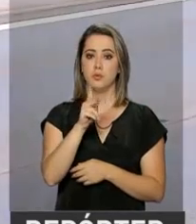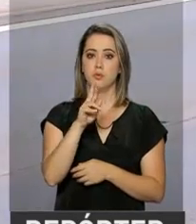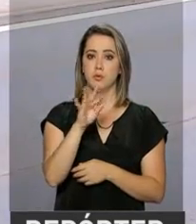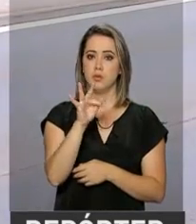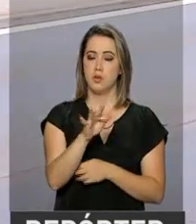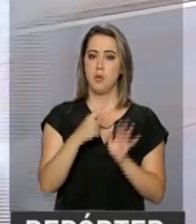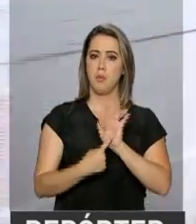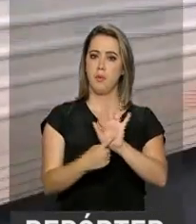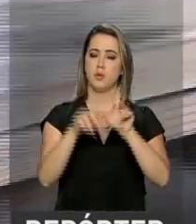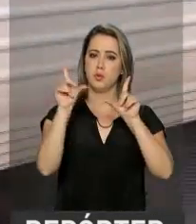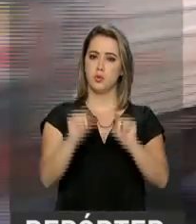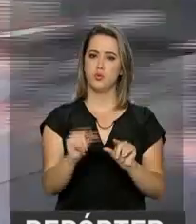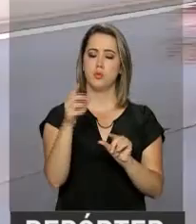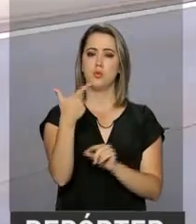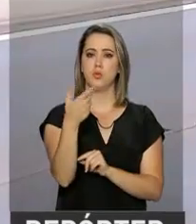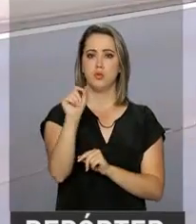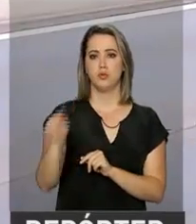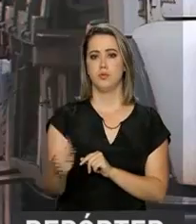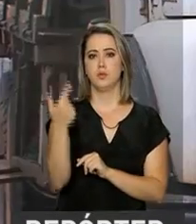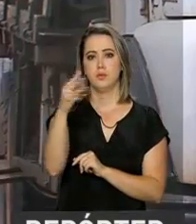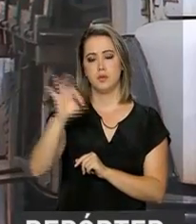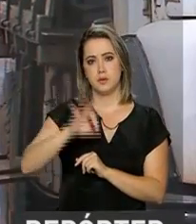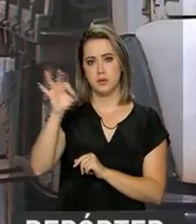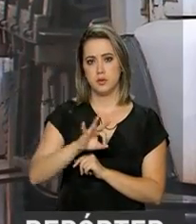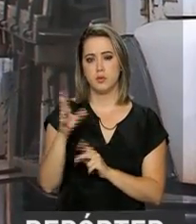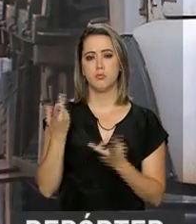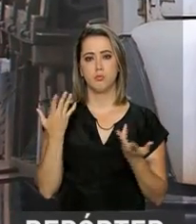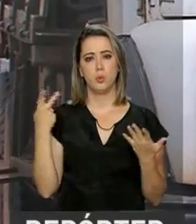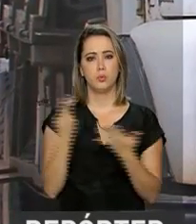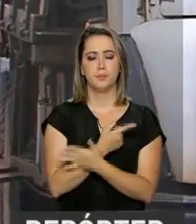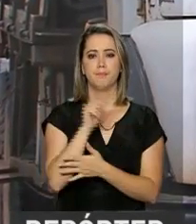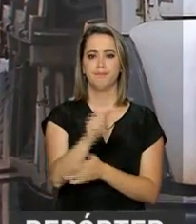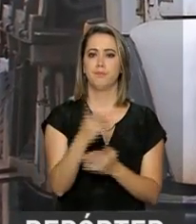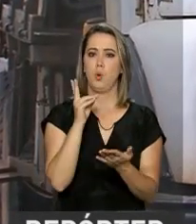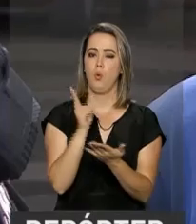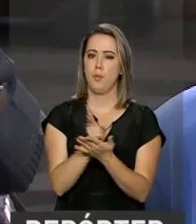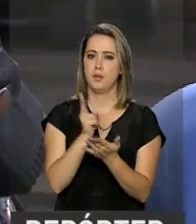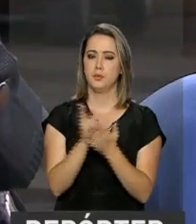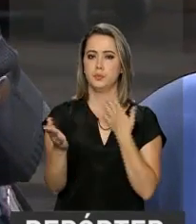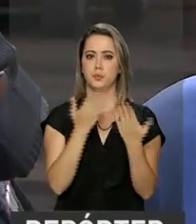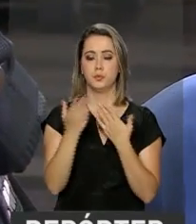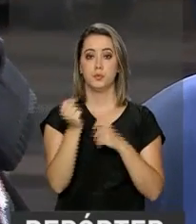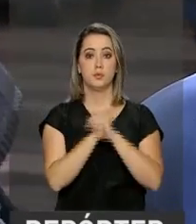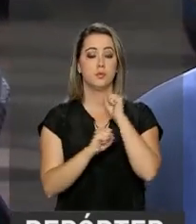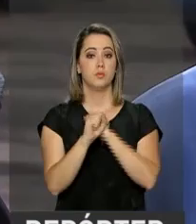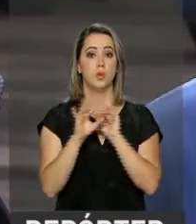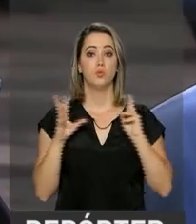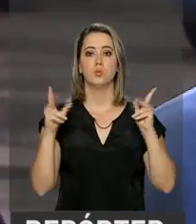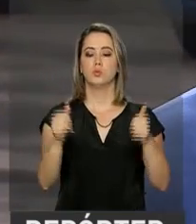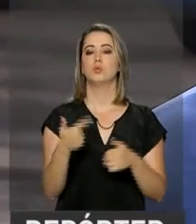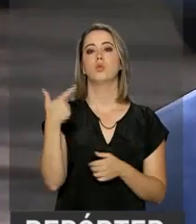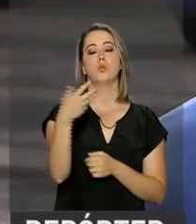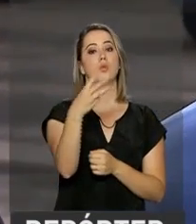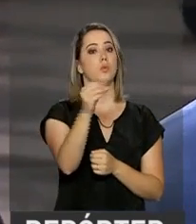uma redução de 20,7 nos acidentes graves em comparação com o mesmo feriado do ano passado ao todo